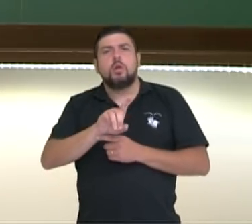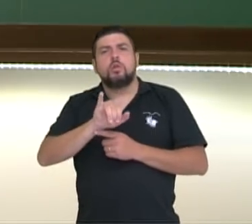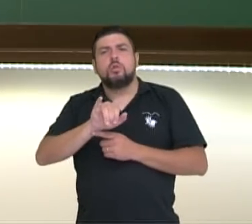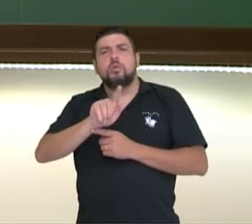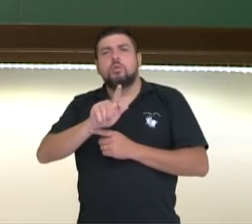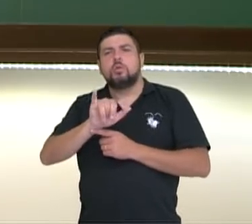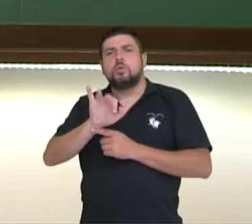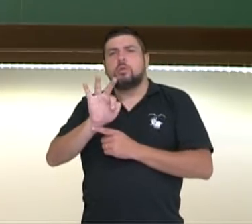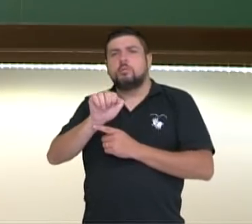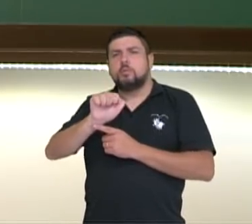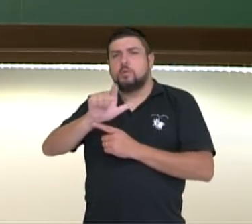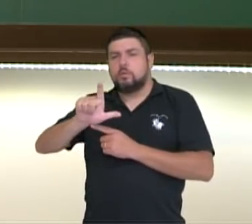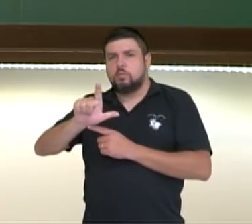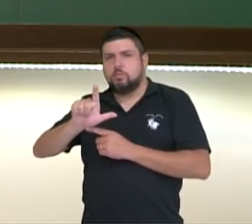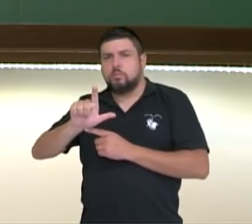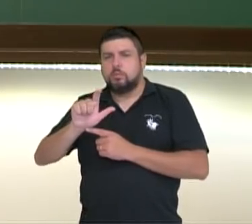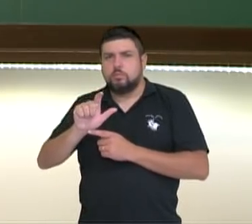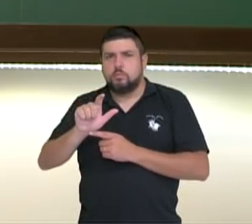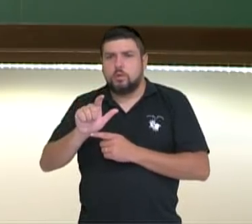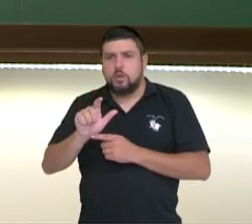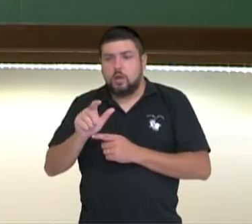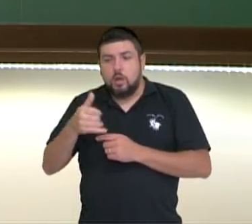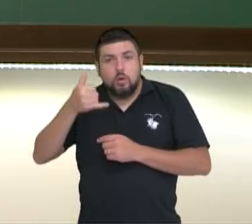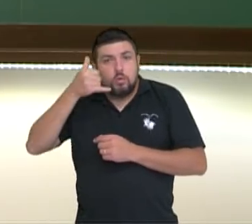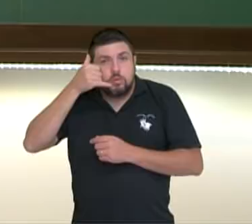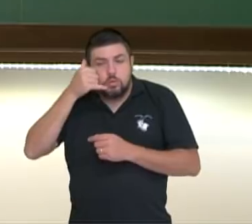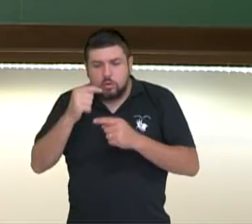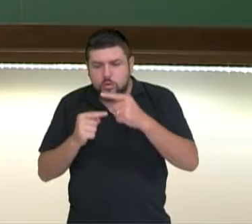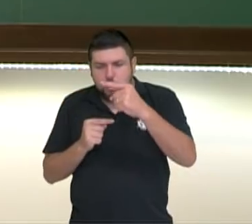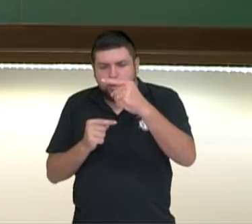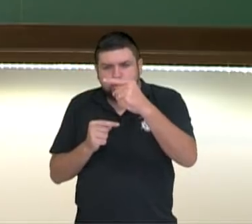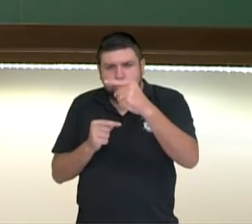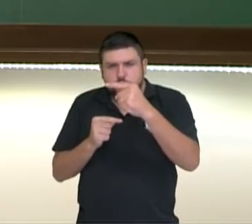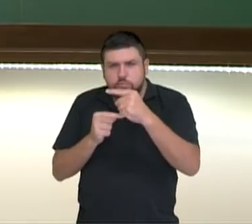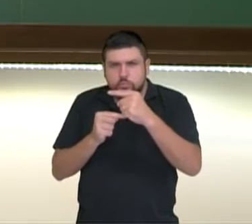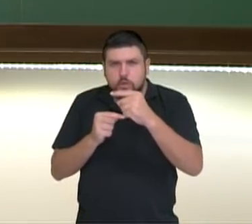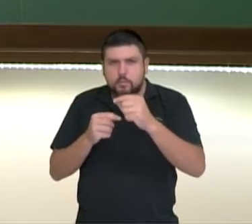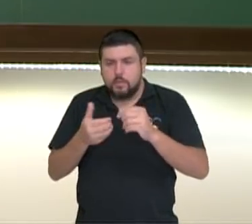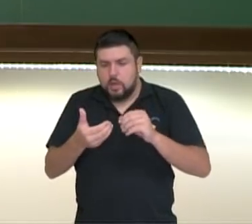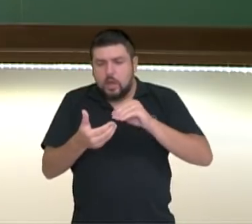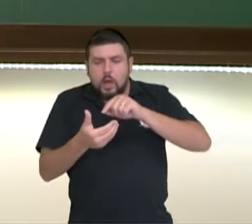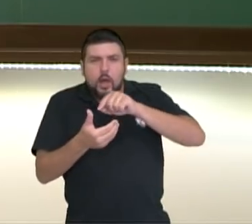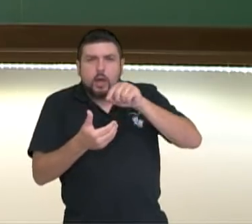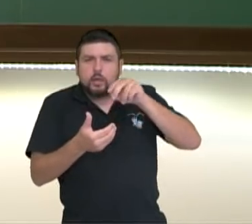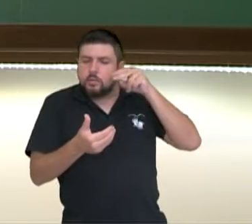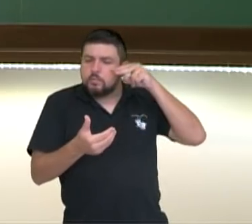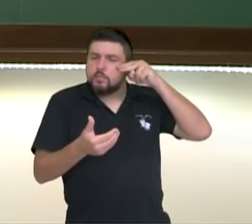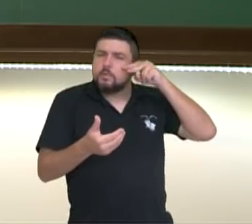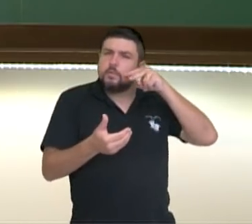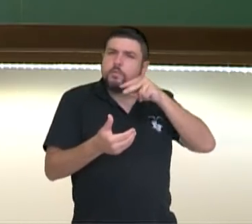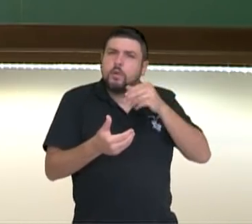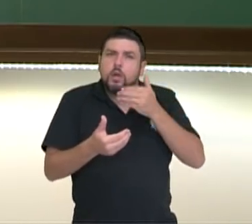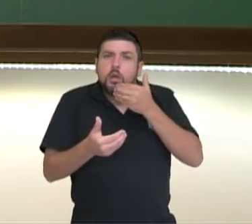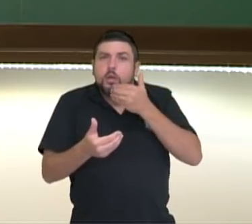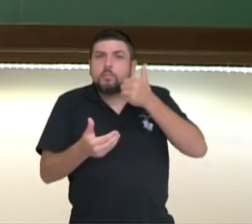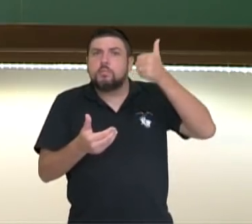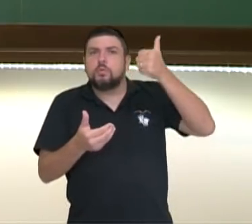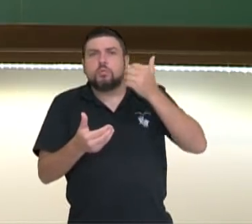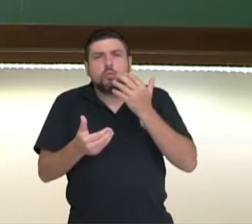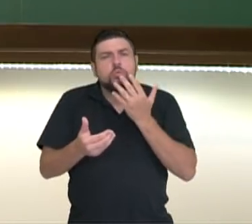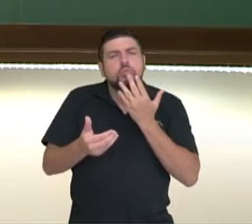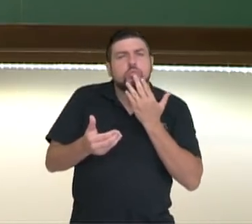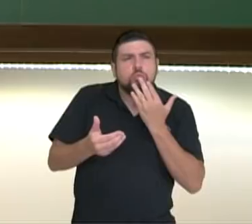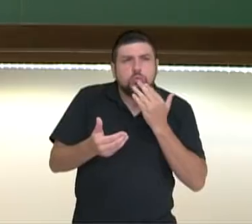de tamanho, as telas melhorou um pouco a resolução e esses telefones